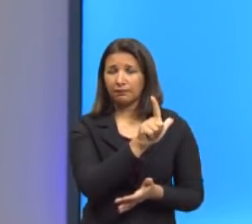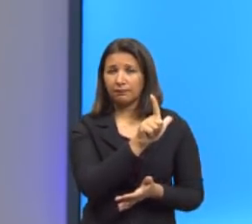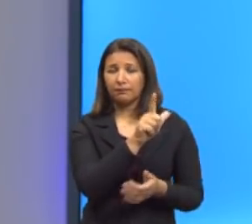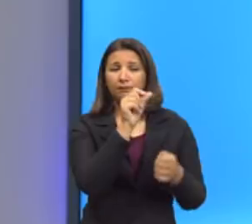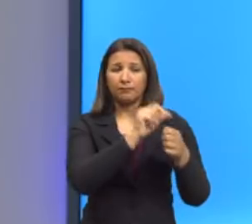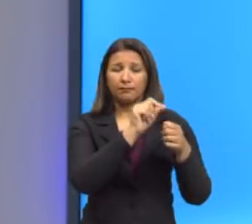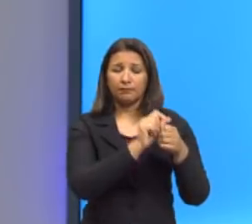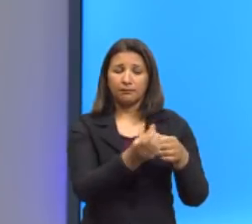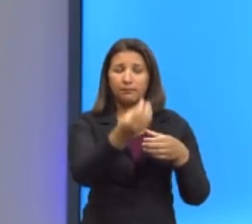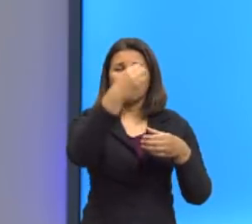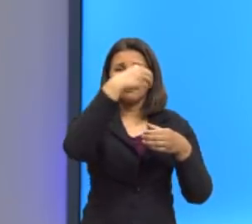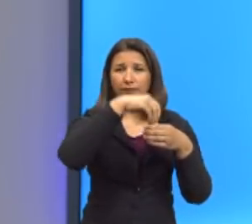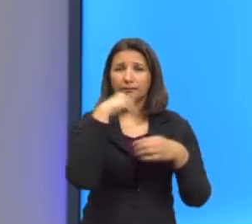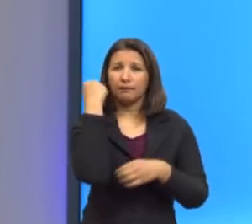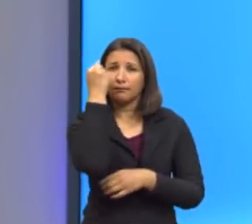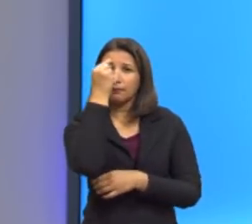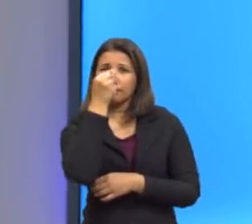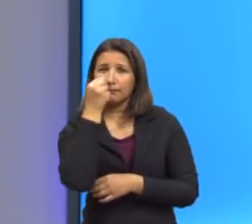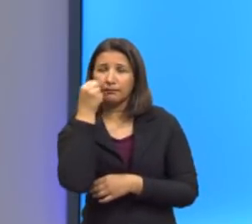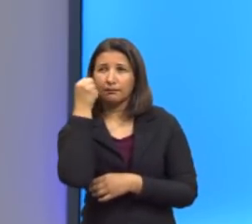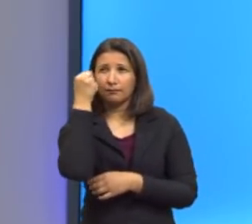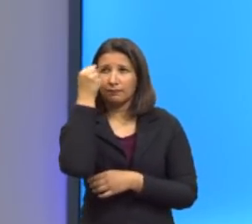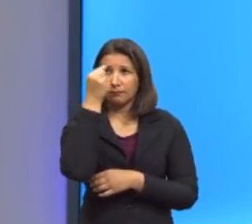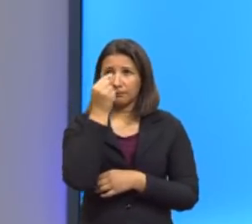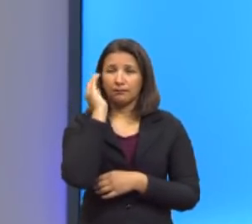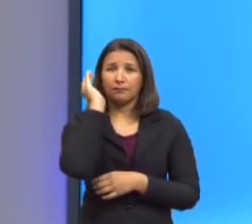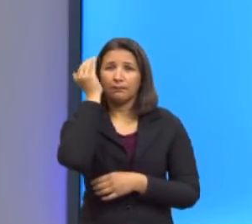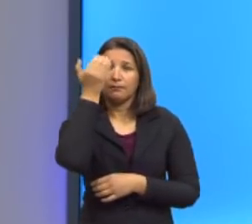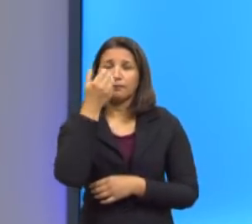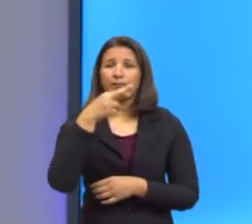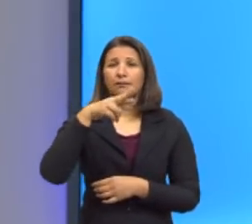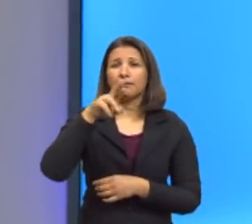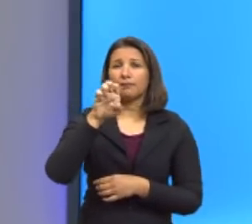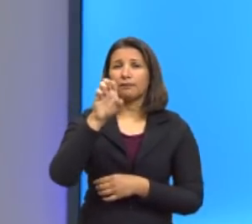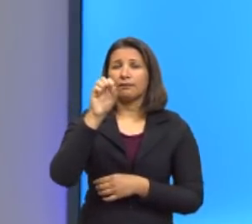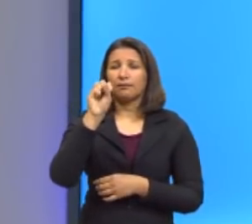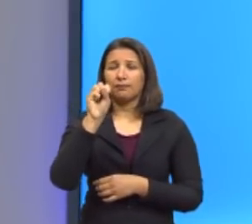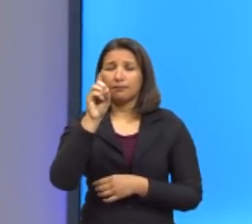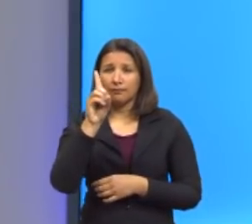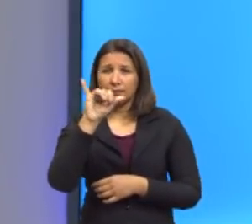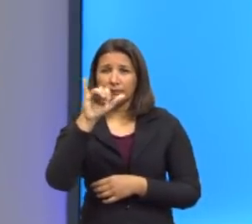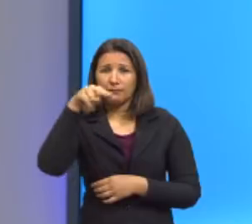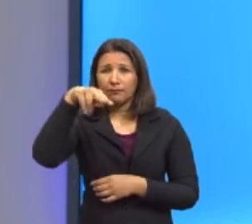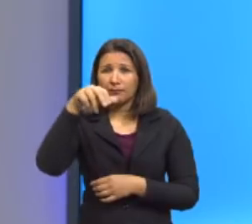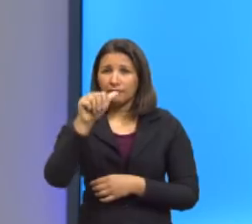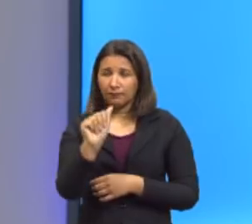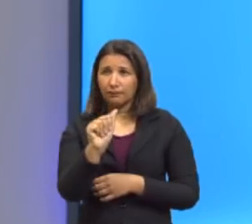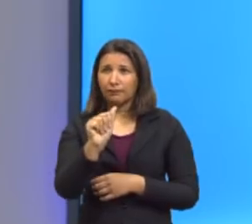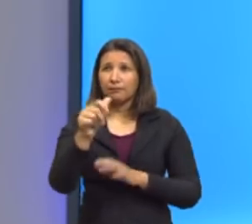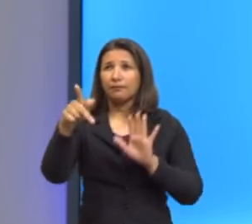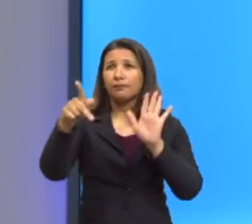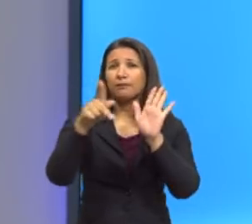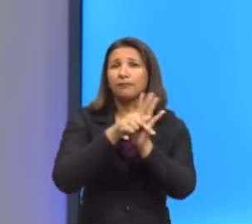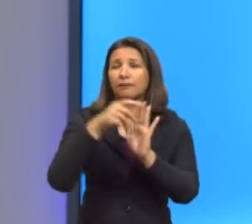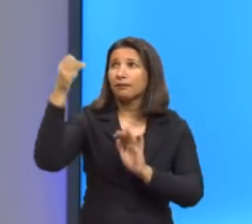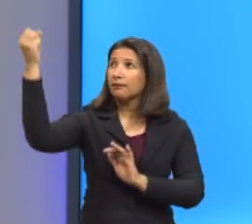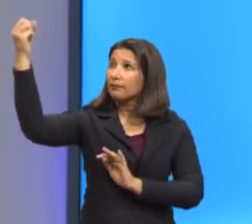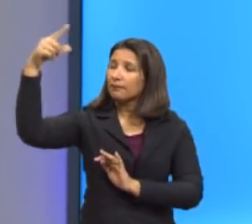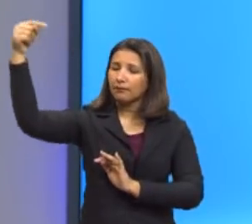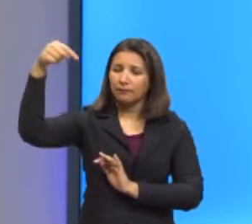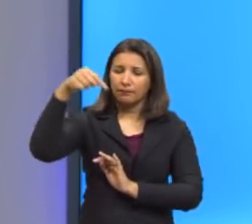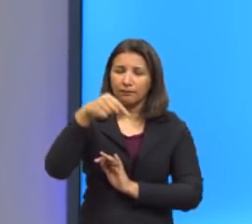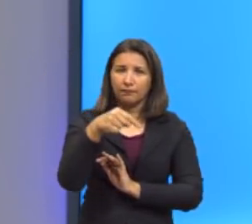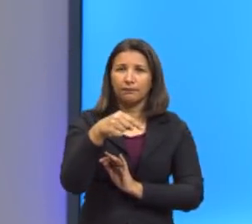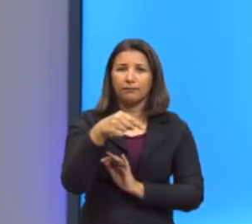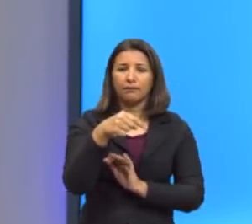O exemplo que eu dei para vocês estão aqui. Nós temos uma imagem formada com os próprios raios de luz que refletem aqui na